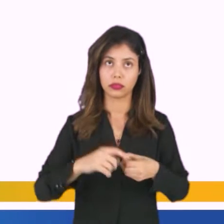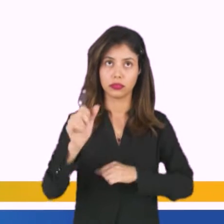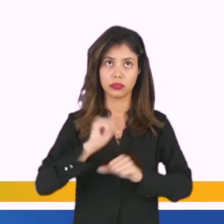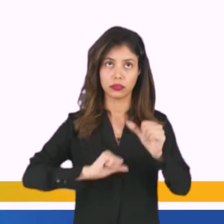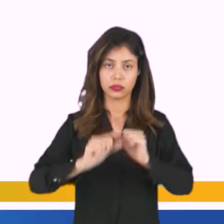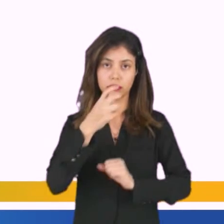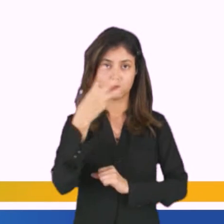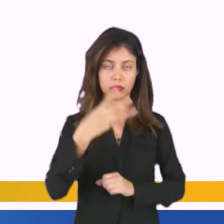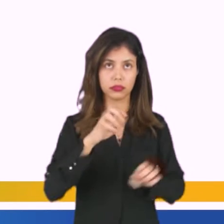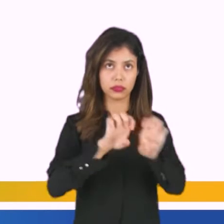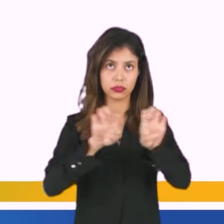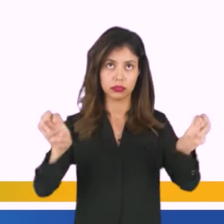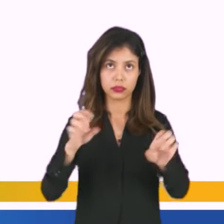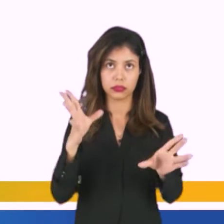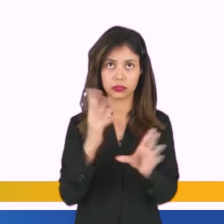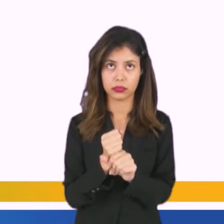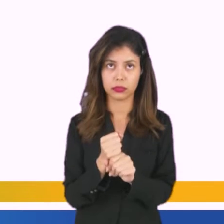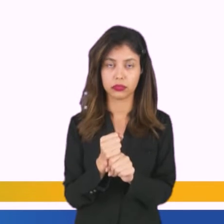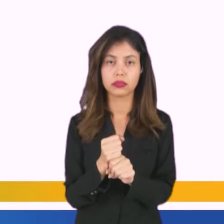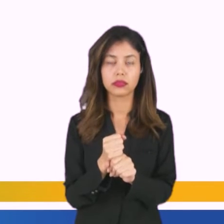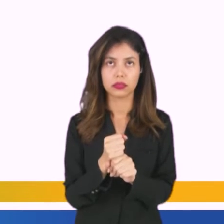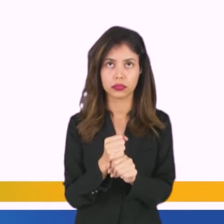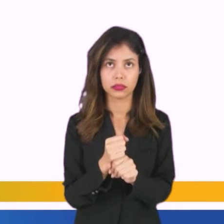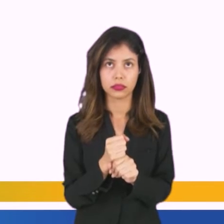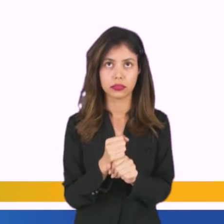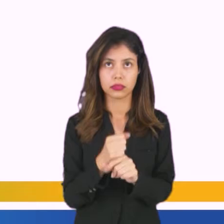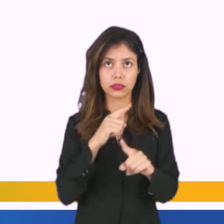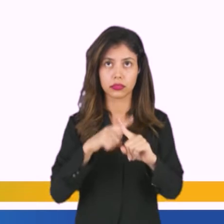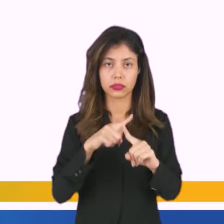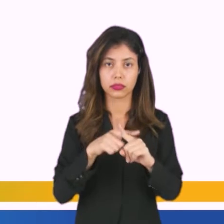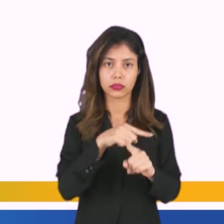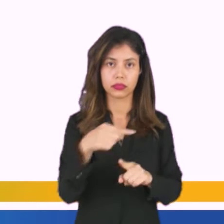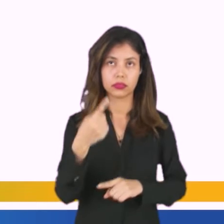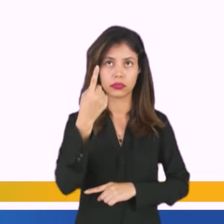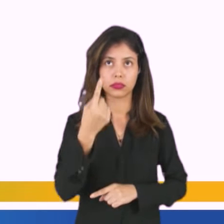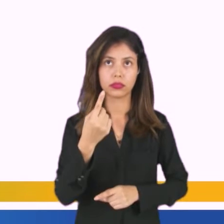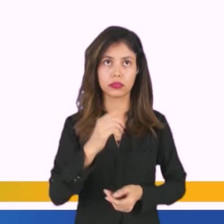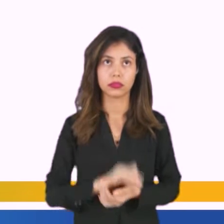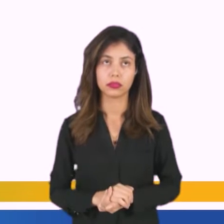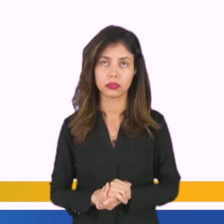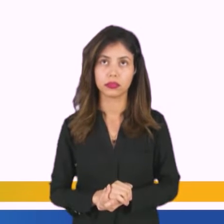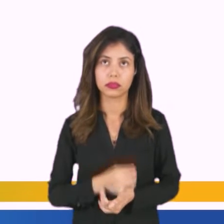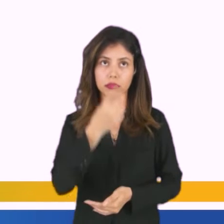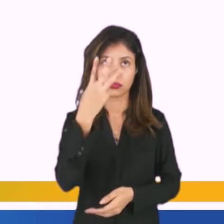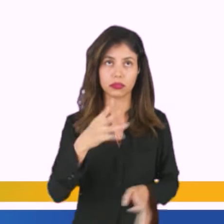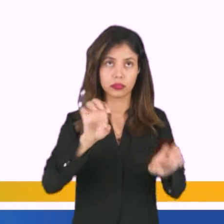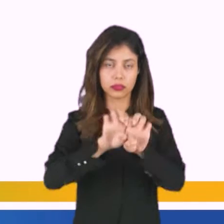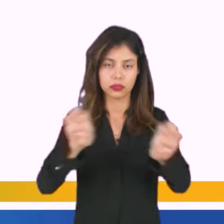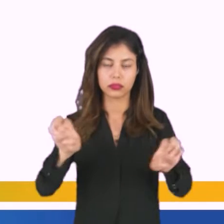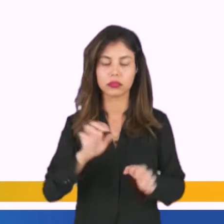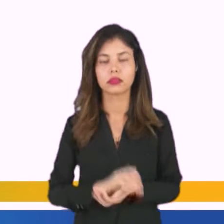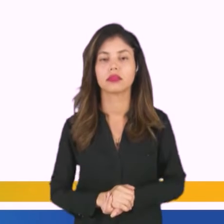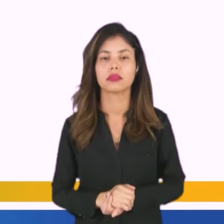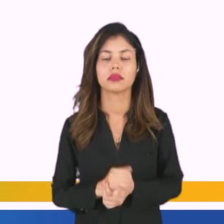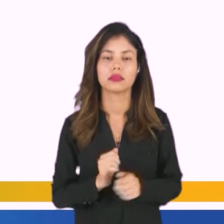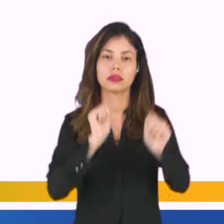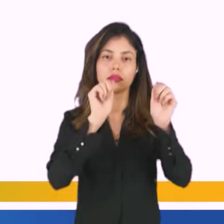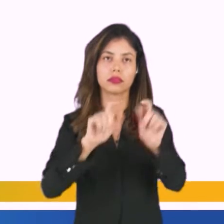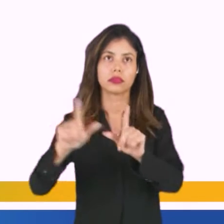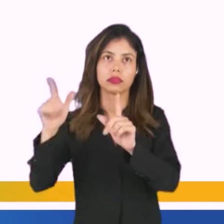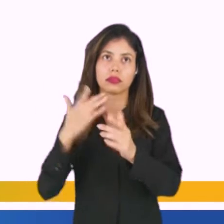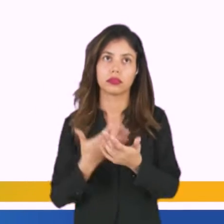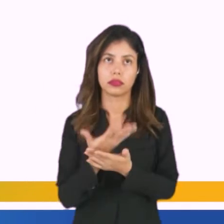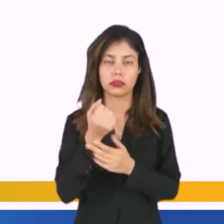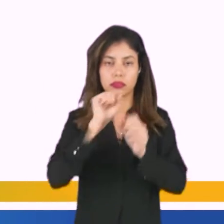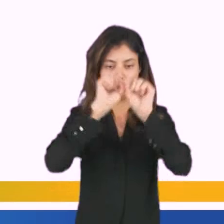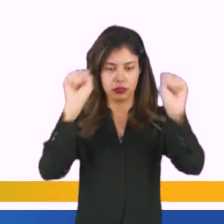voltar lá, trocar a terceira equação pela segunda equação multiplicada por menos 1 com a terceira equação. Então acompanhe aí